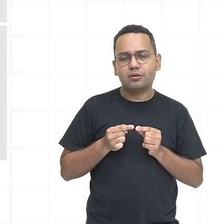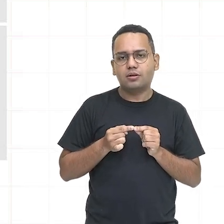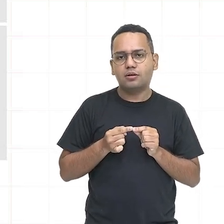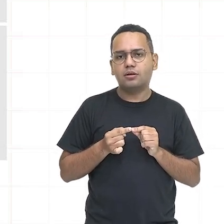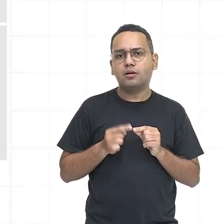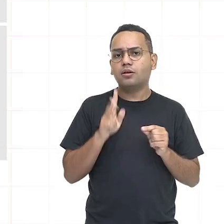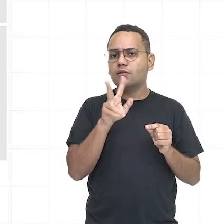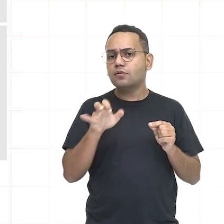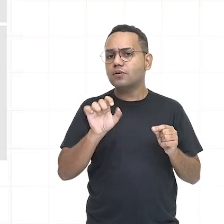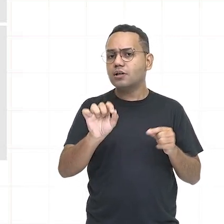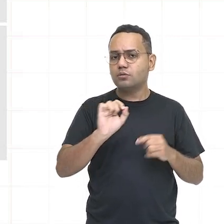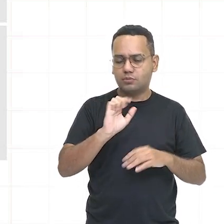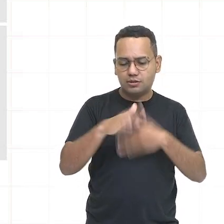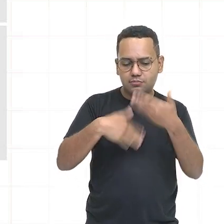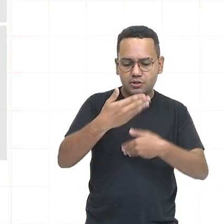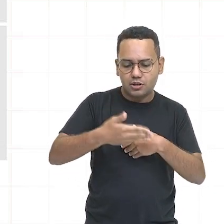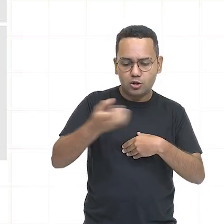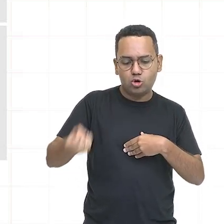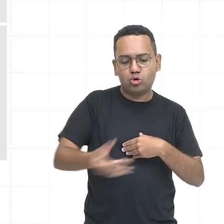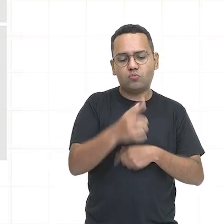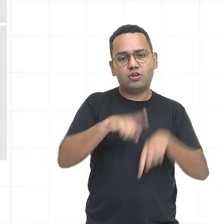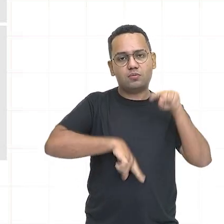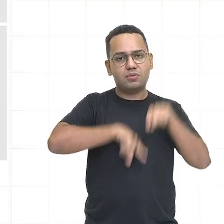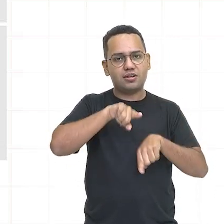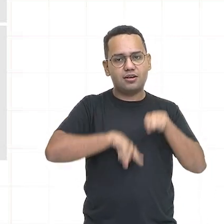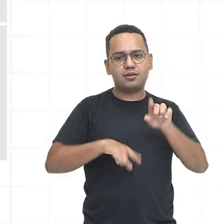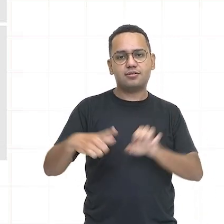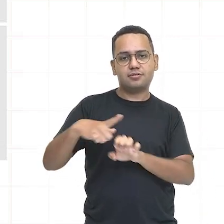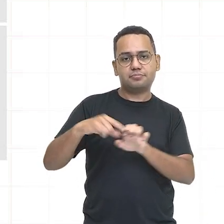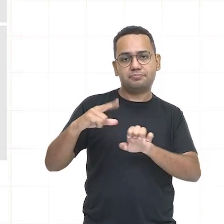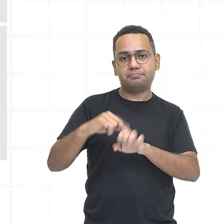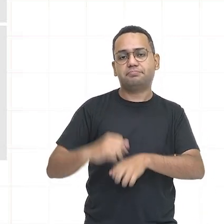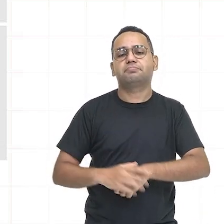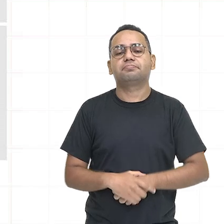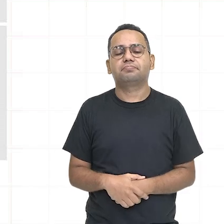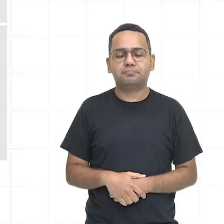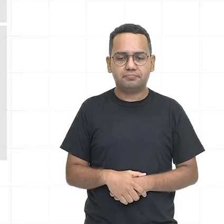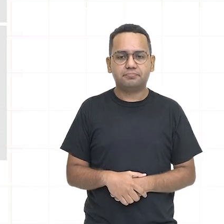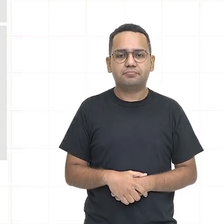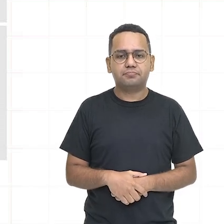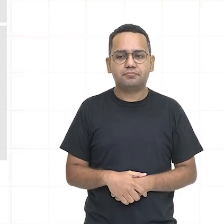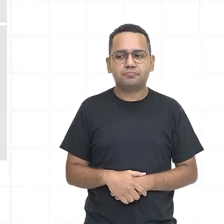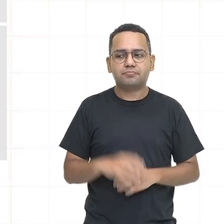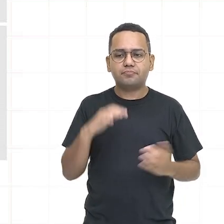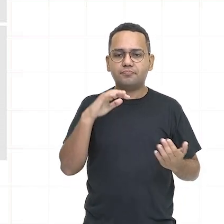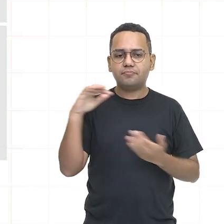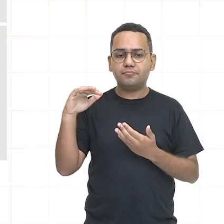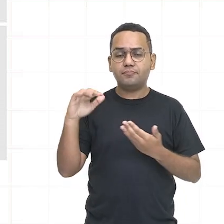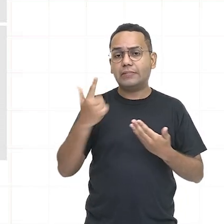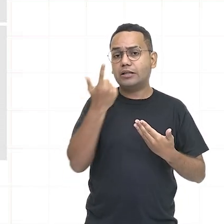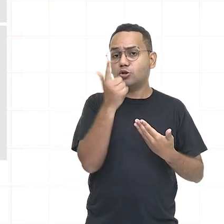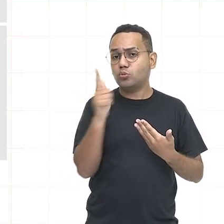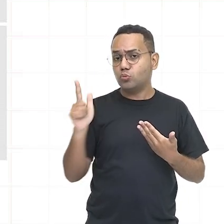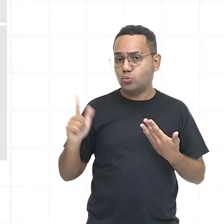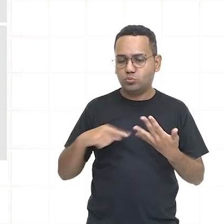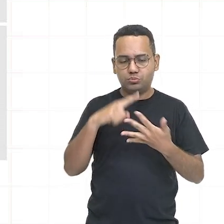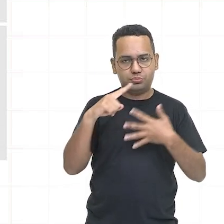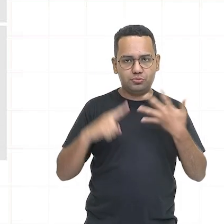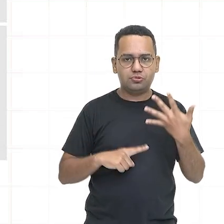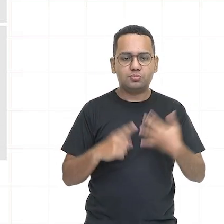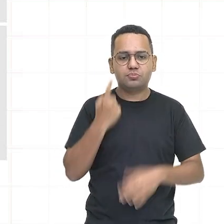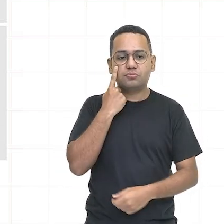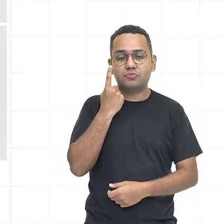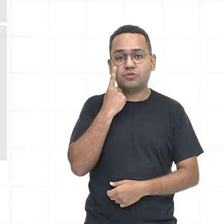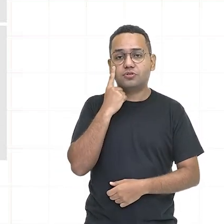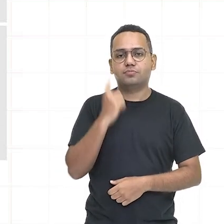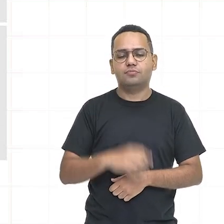nesse processo de inovação e empreendedorismo. Mas esses aspectos não param aí, não. Quais serão os outros aspectos